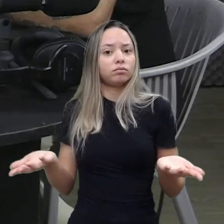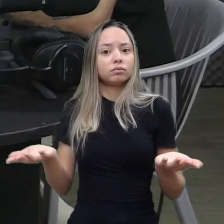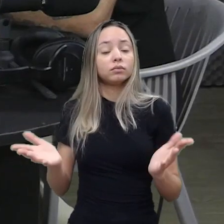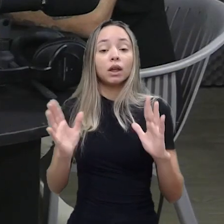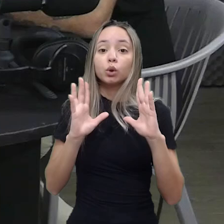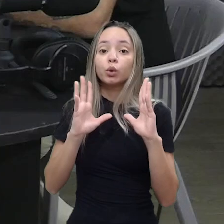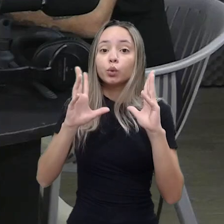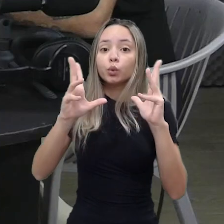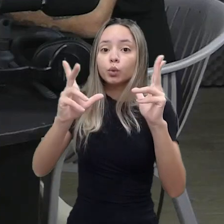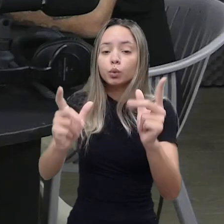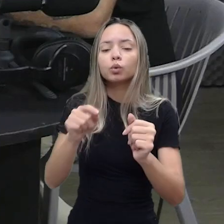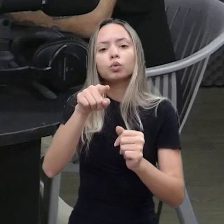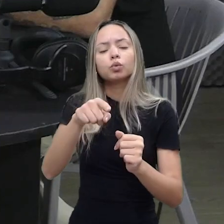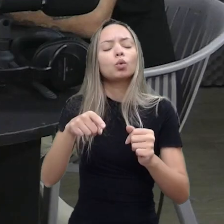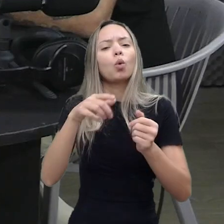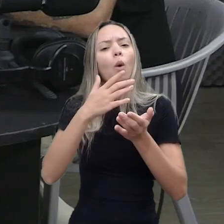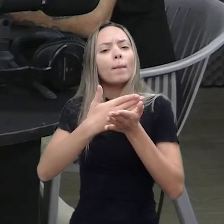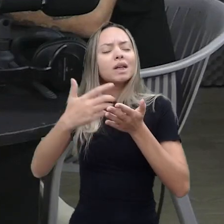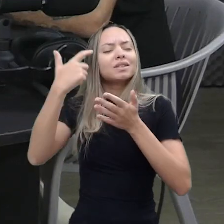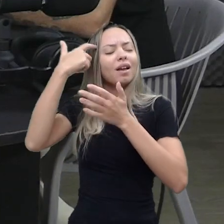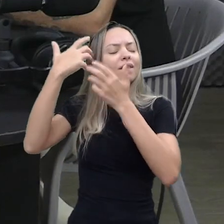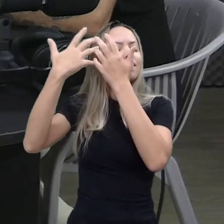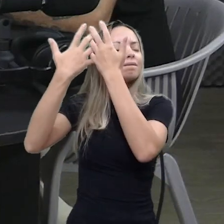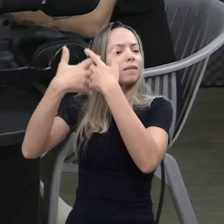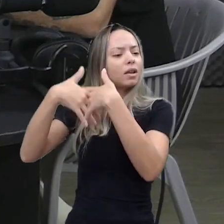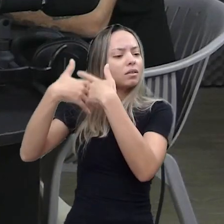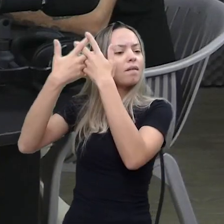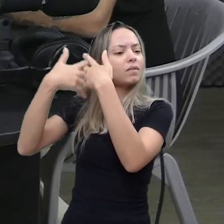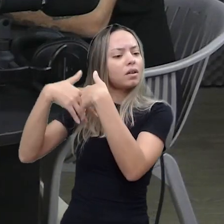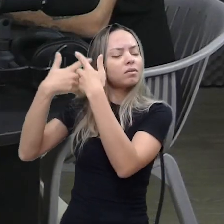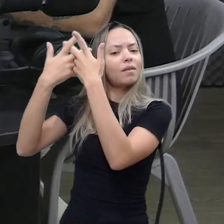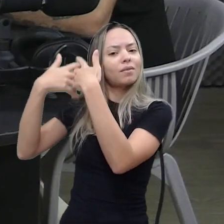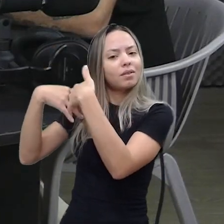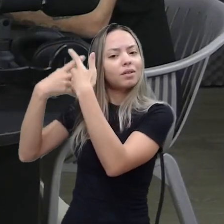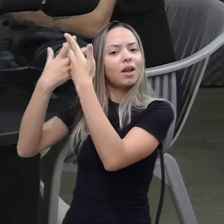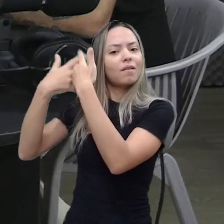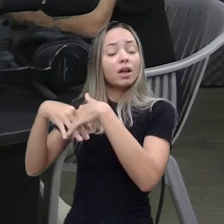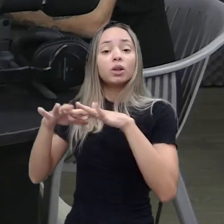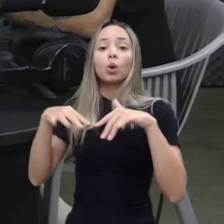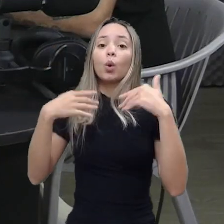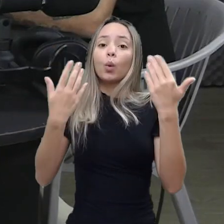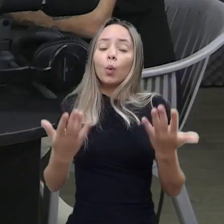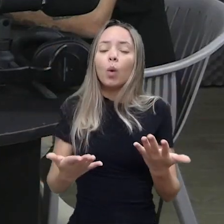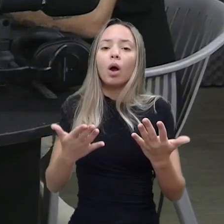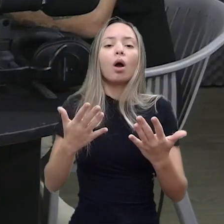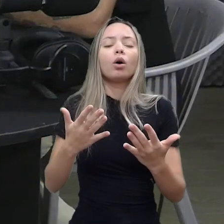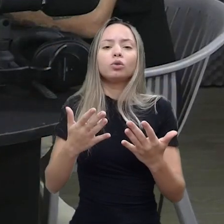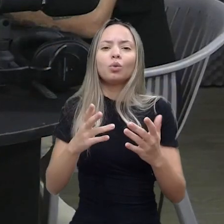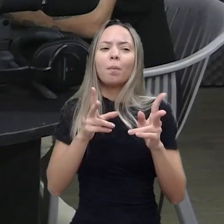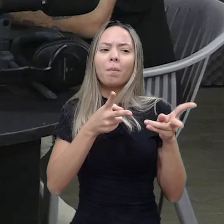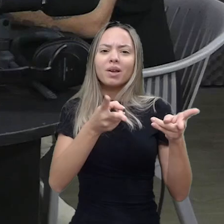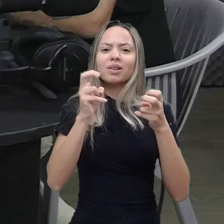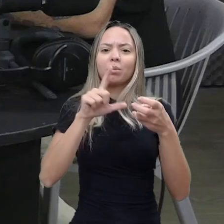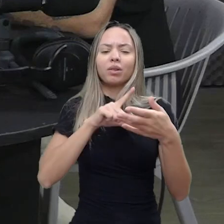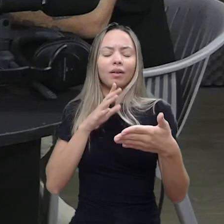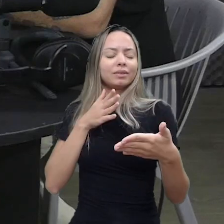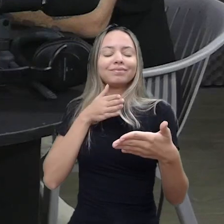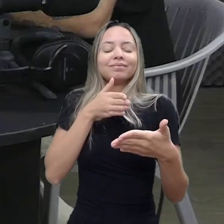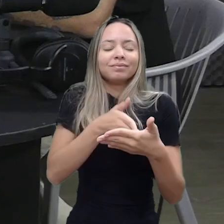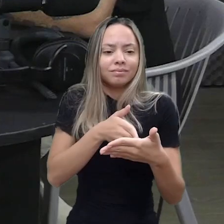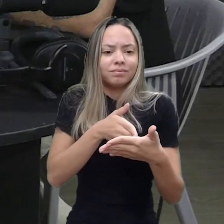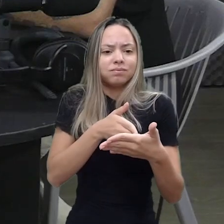tudo isso, né, você começa a pensar. E quando você vai se deparando, Hugo, com essas barreiras